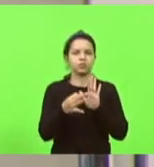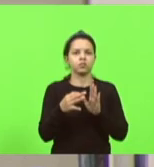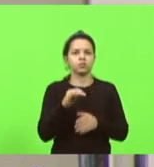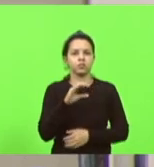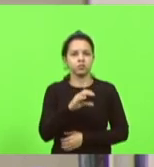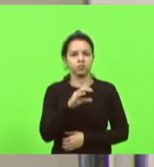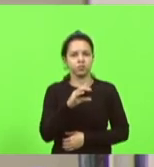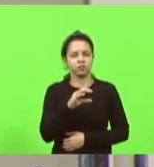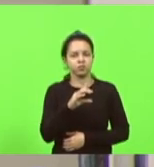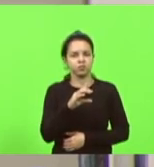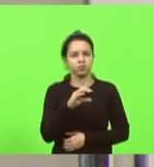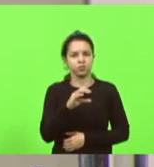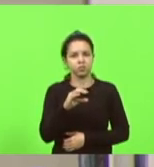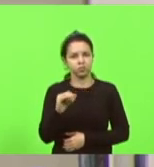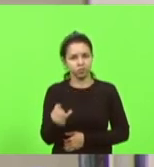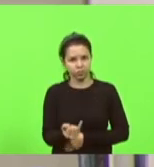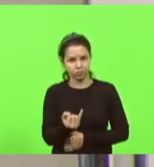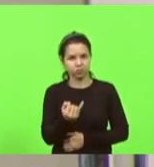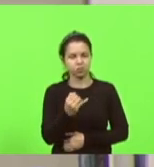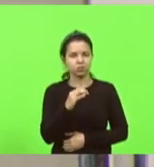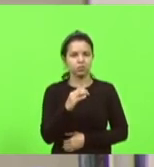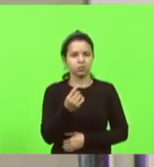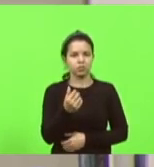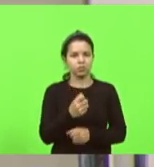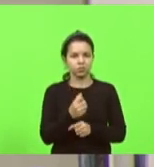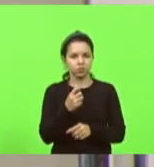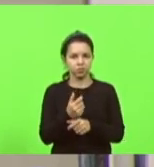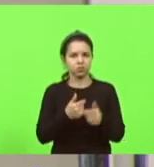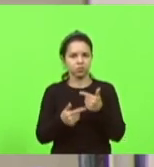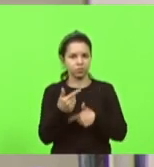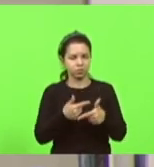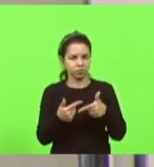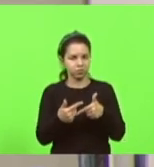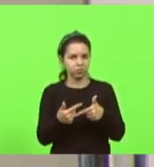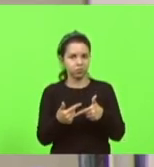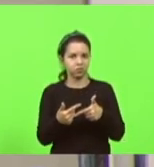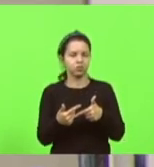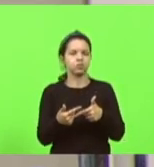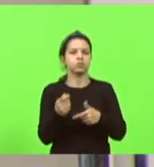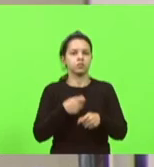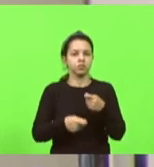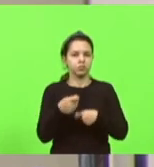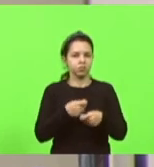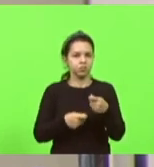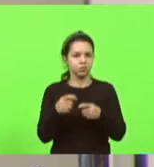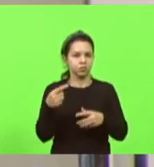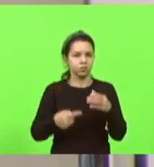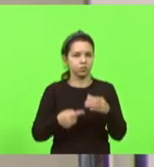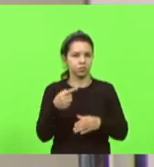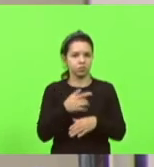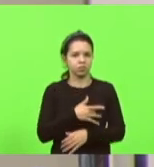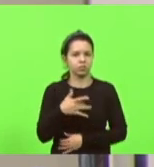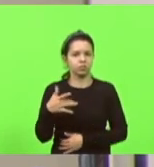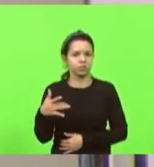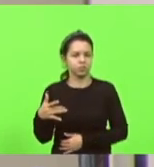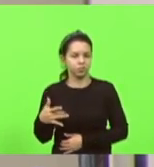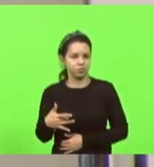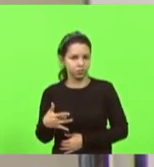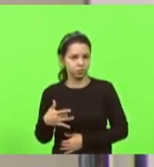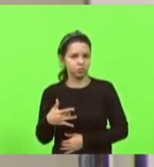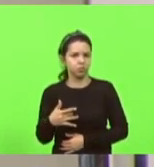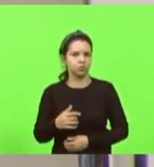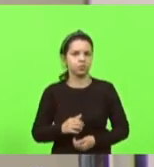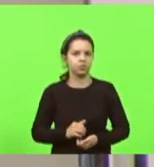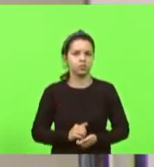Justiça, Comissão de Finanças e Tributação, Comissão de Trabalho, Administração e Serviço Público e Comissão de Saúde, em discussão.